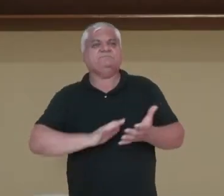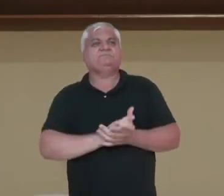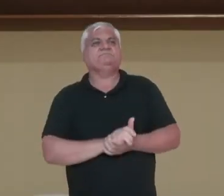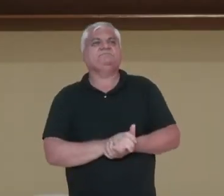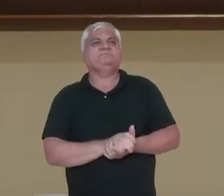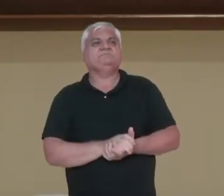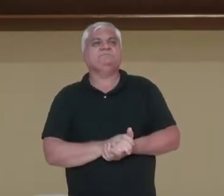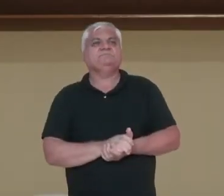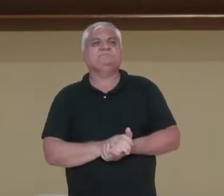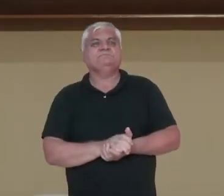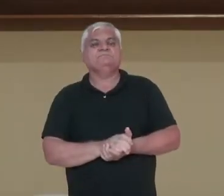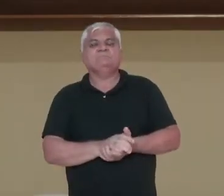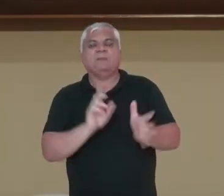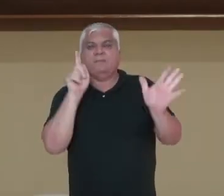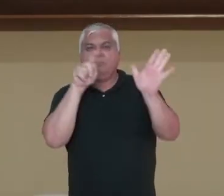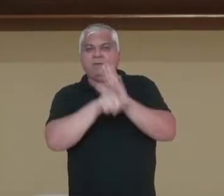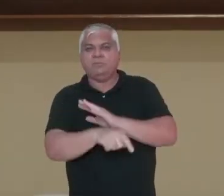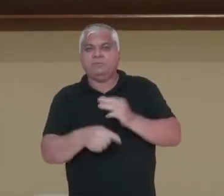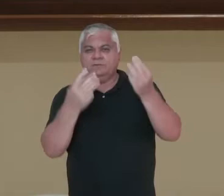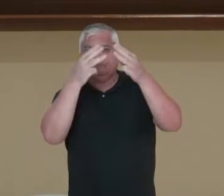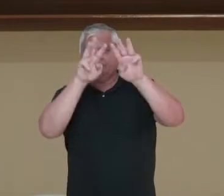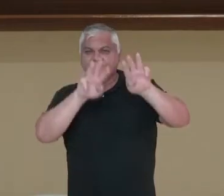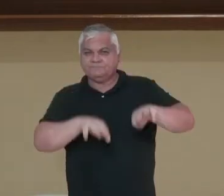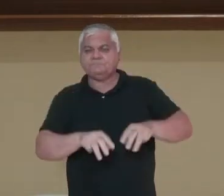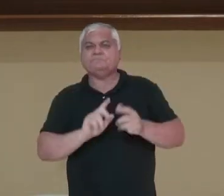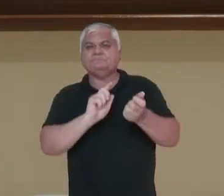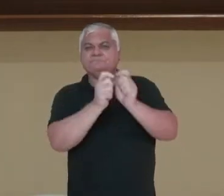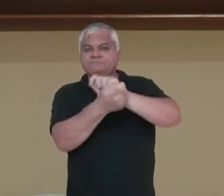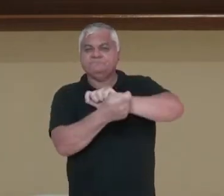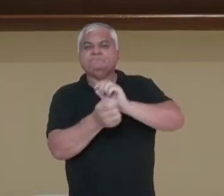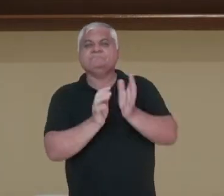É uma pergunta da UFPR,